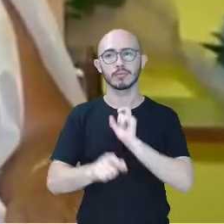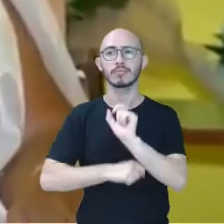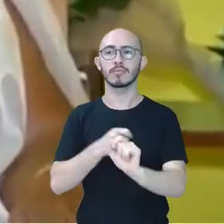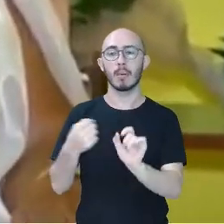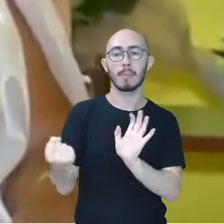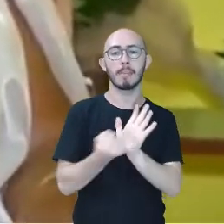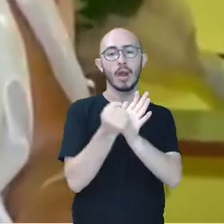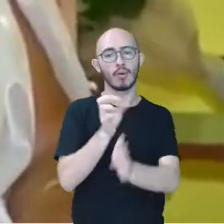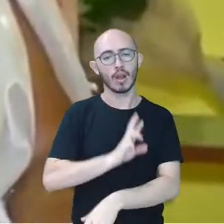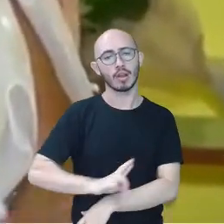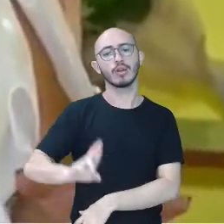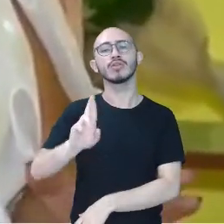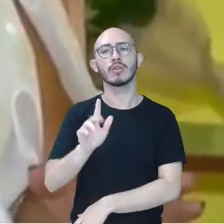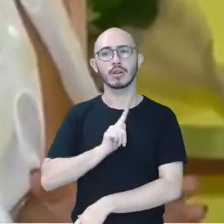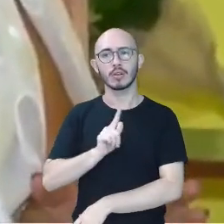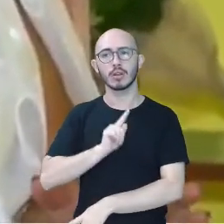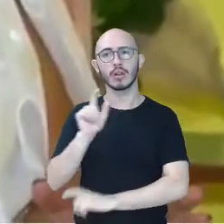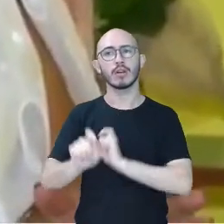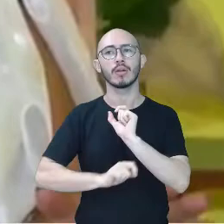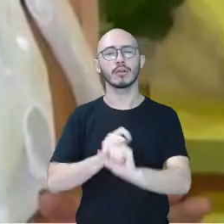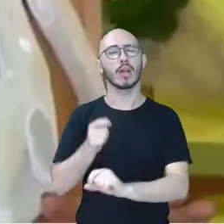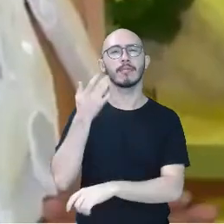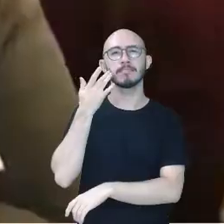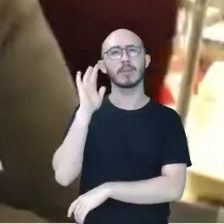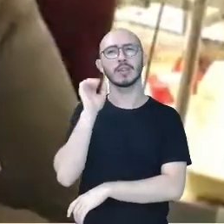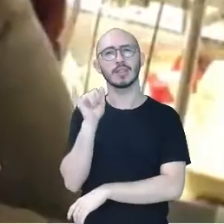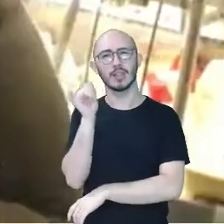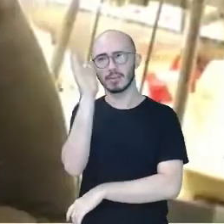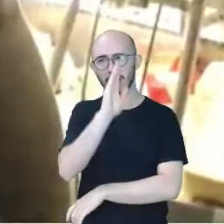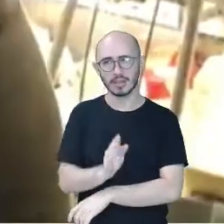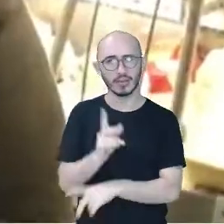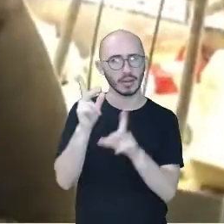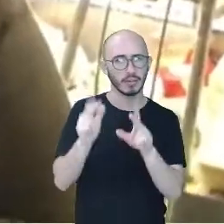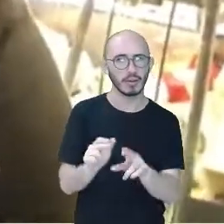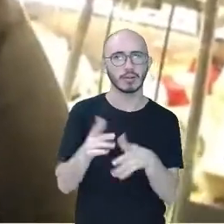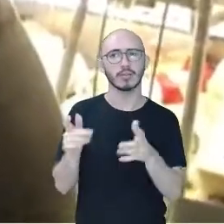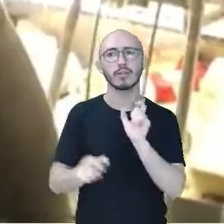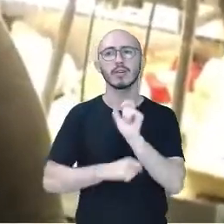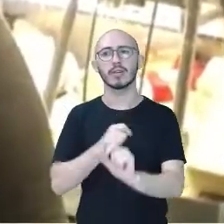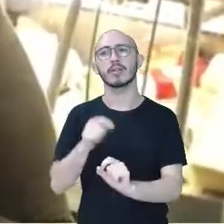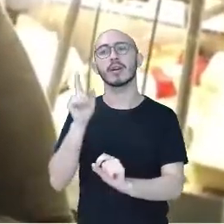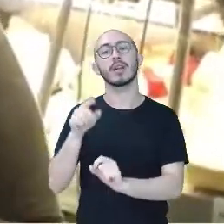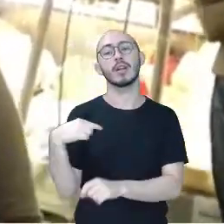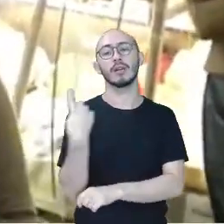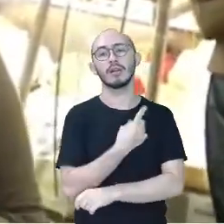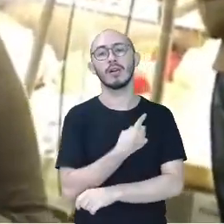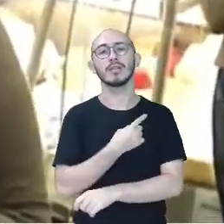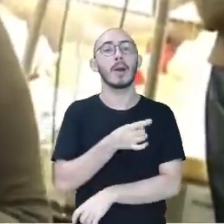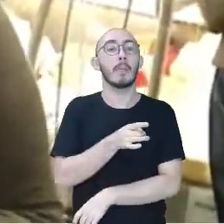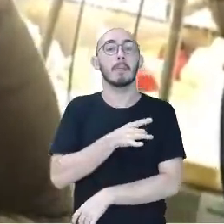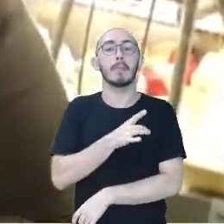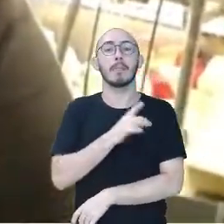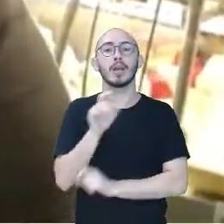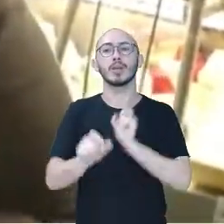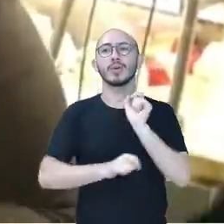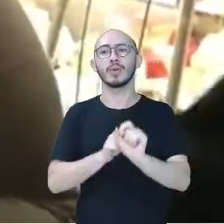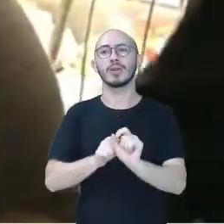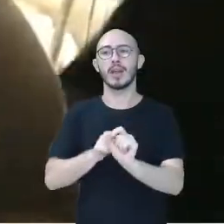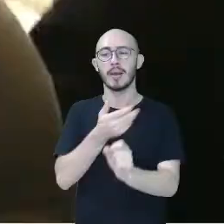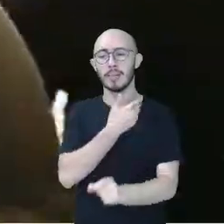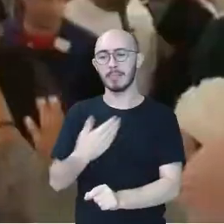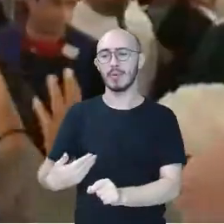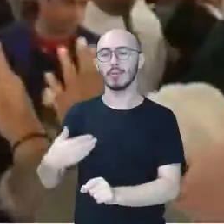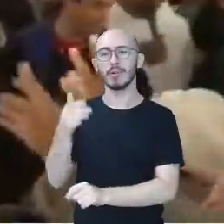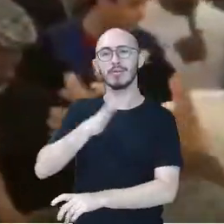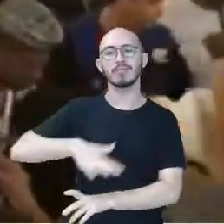religioso que não sei se no Brasil existe igual. E o medo da privatização é justamente isso, né? Que essa identidade cultural se